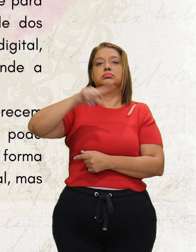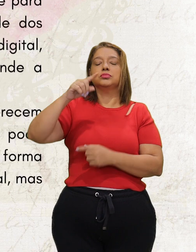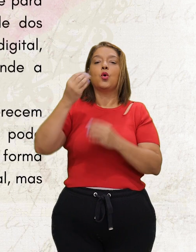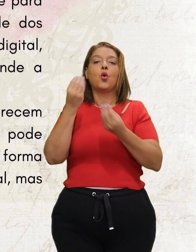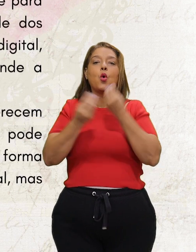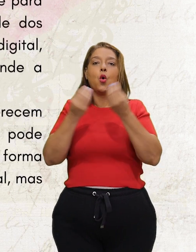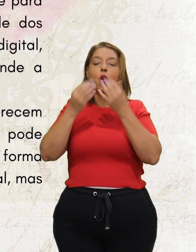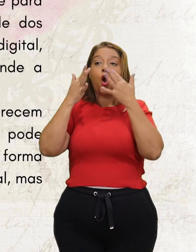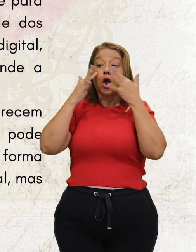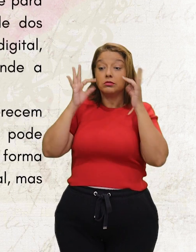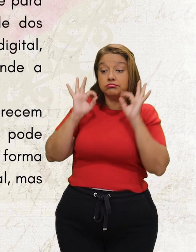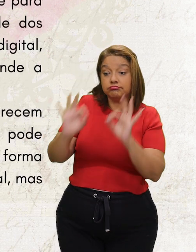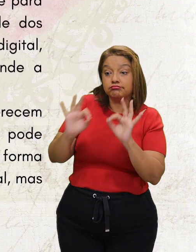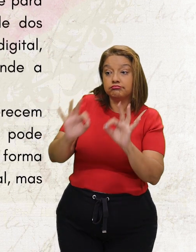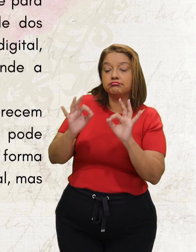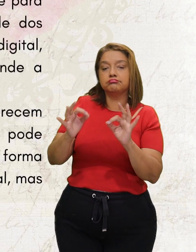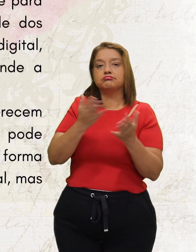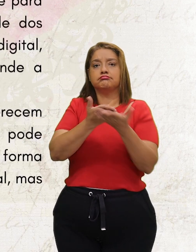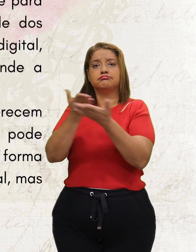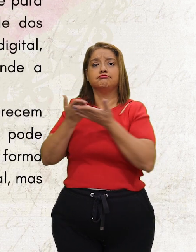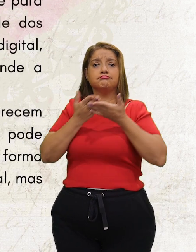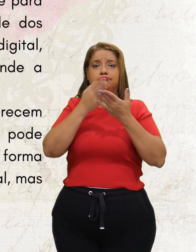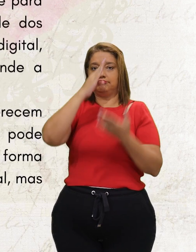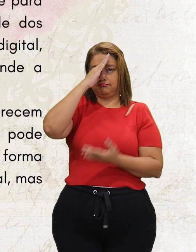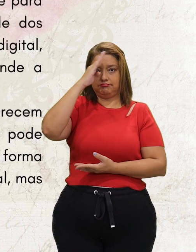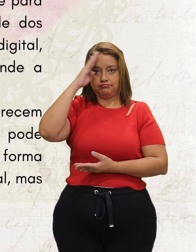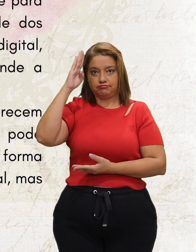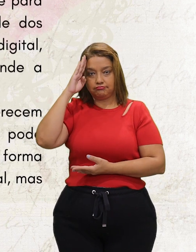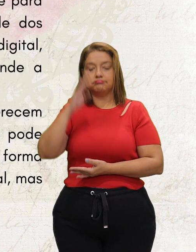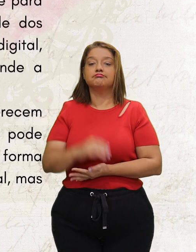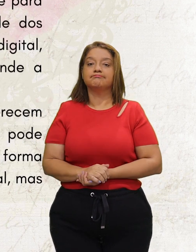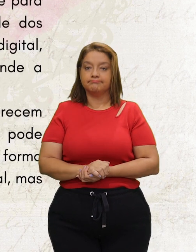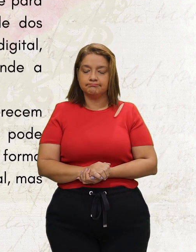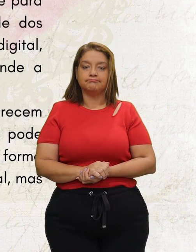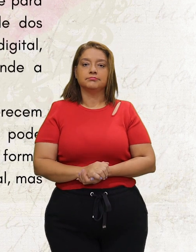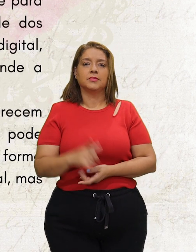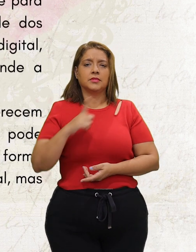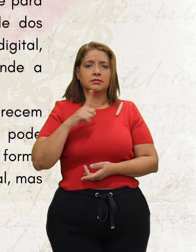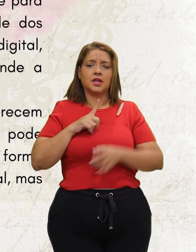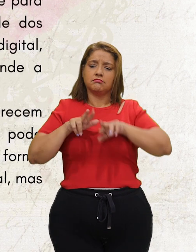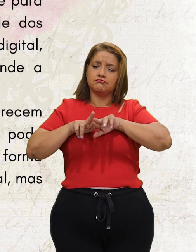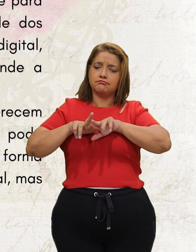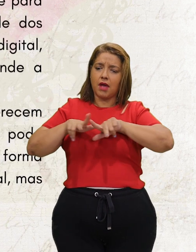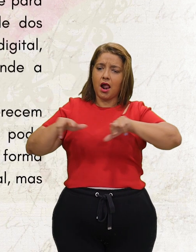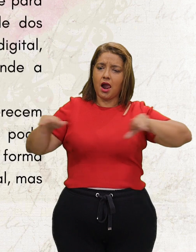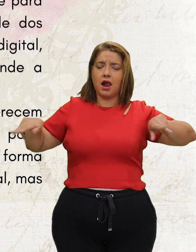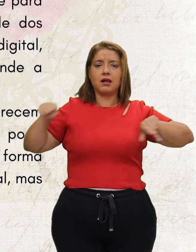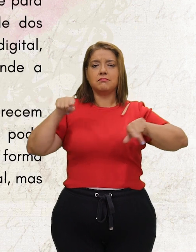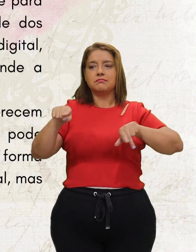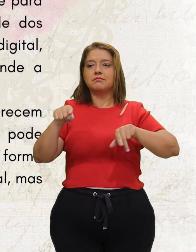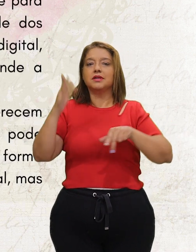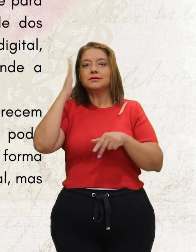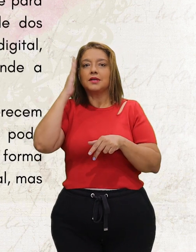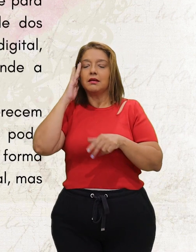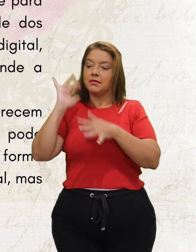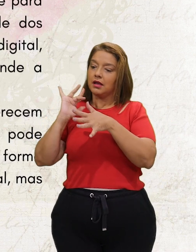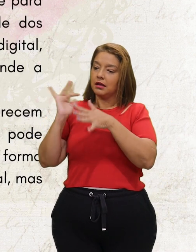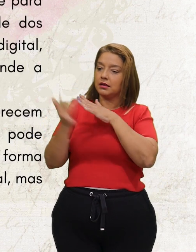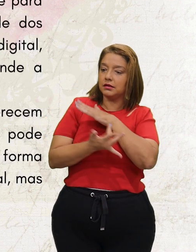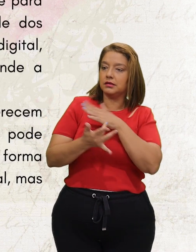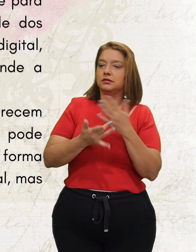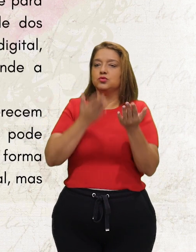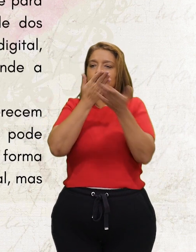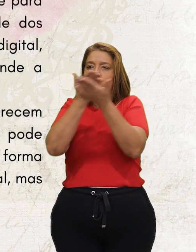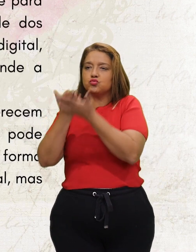de se concentrar em tarefas acadêmicas. A multitarefa digital, como dividir a atenção entre redes sociais e